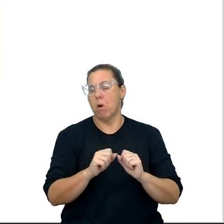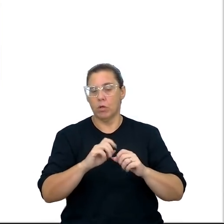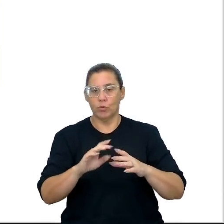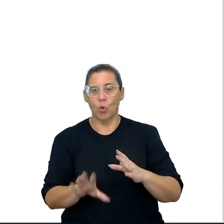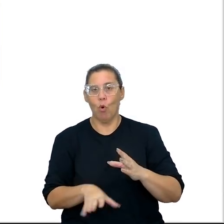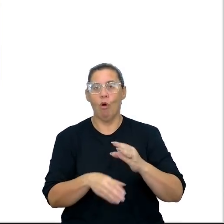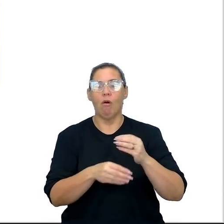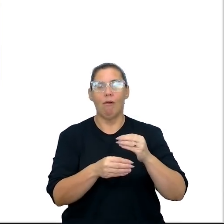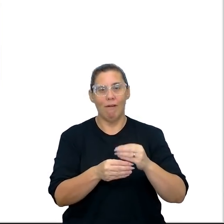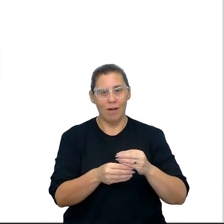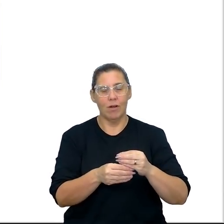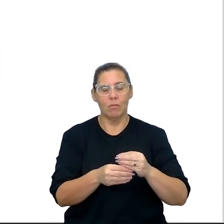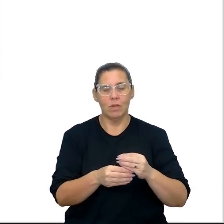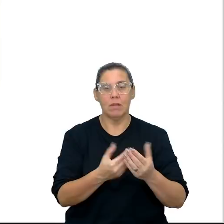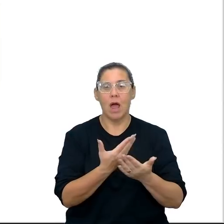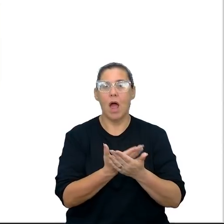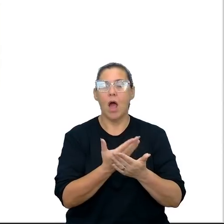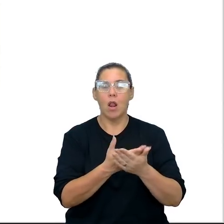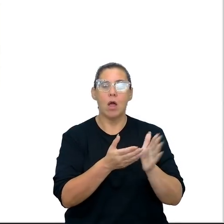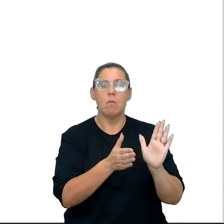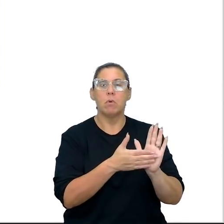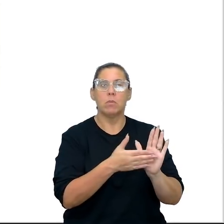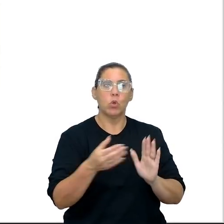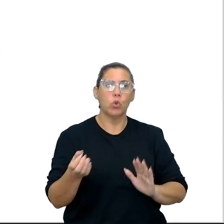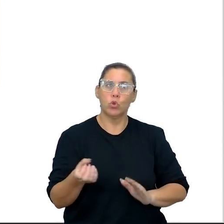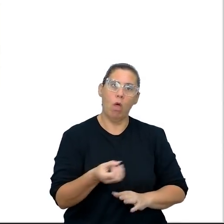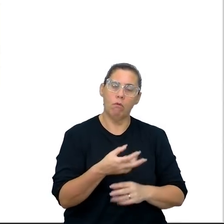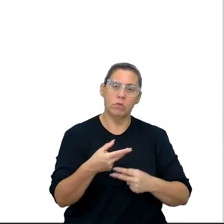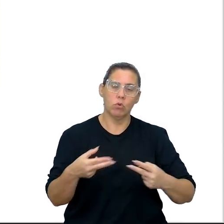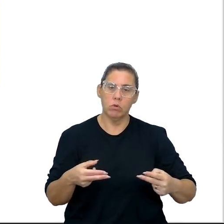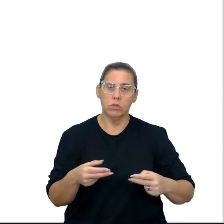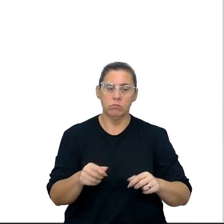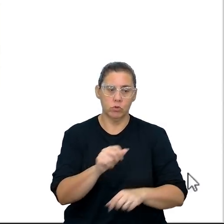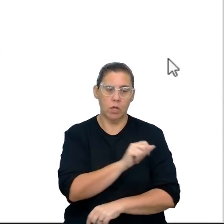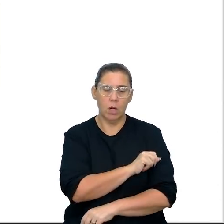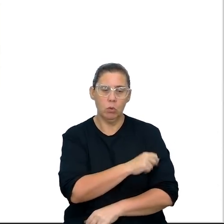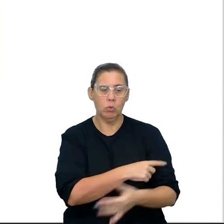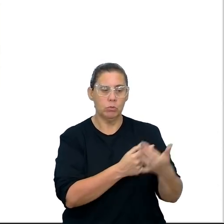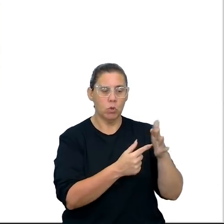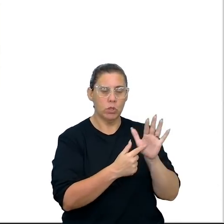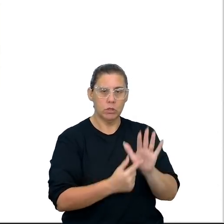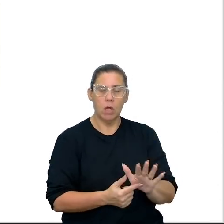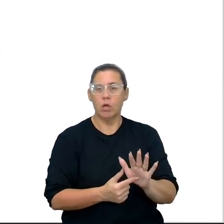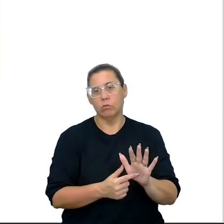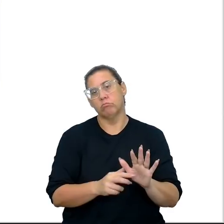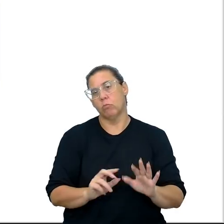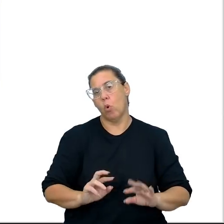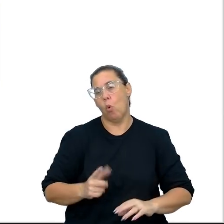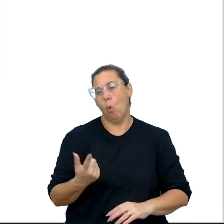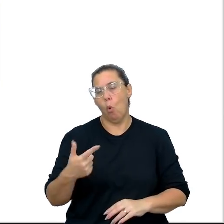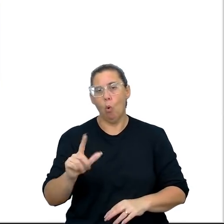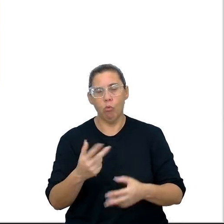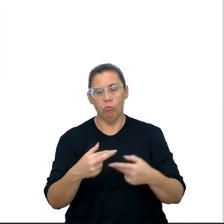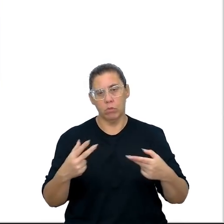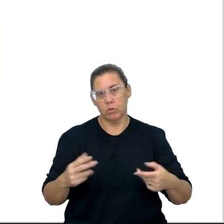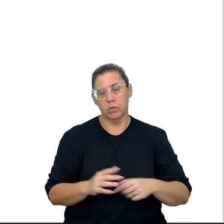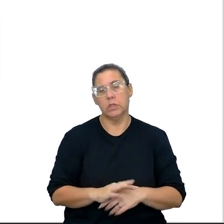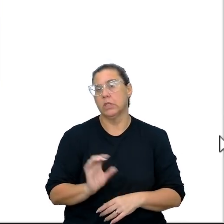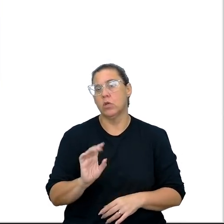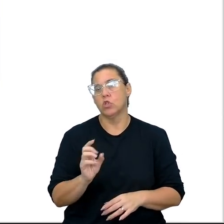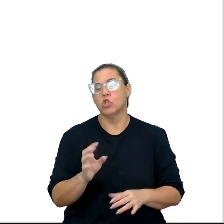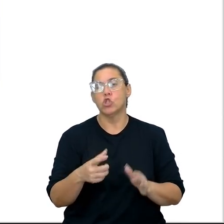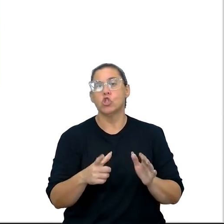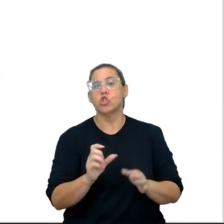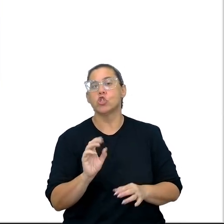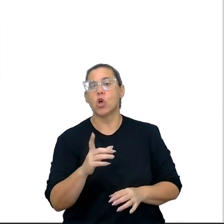completar essas aulas, né, propondo novas situações aos alunos, né, não deixar só no que tem